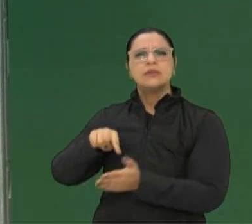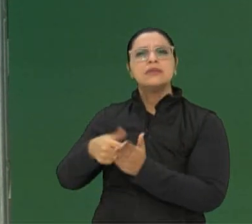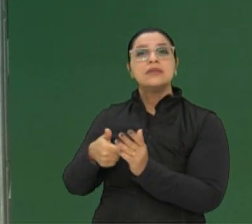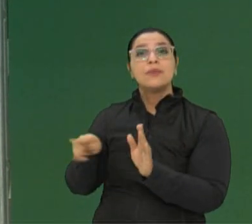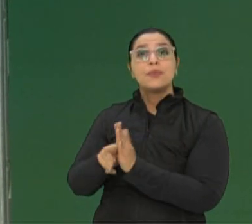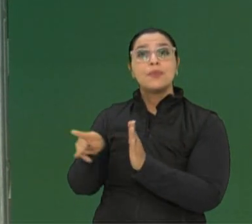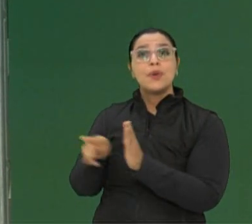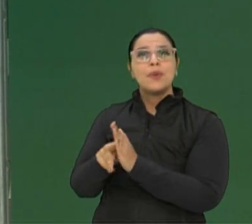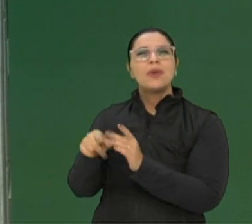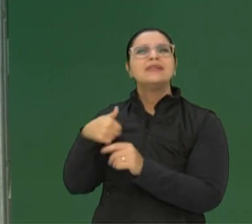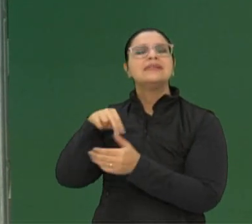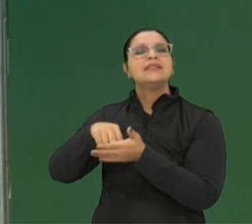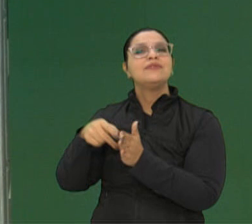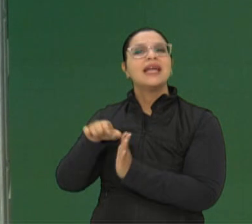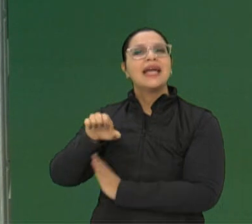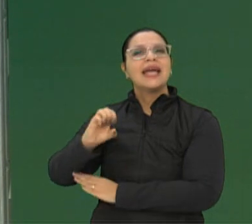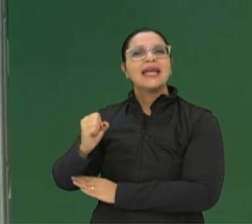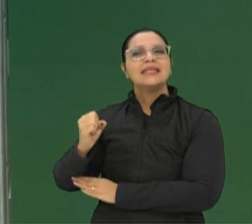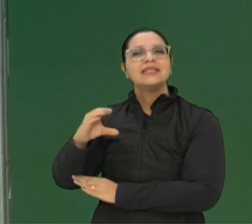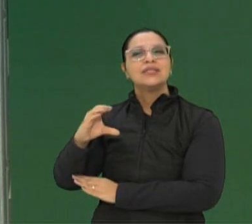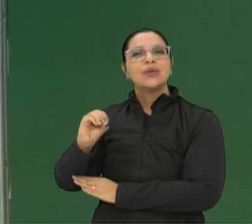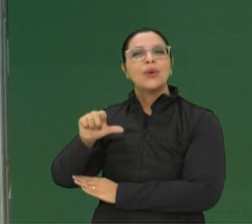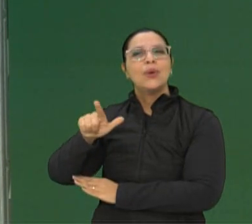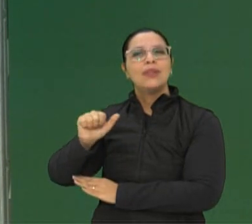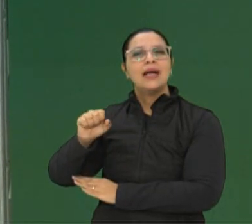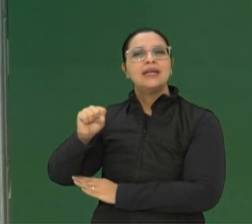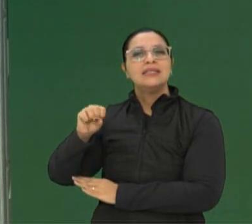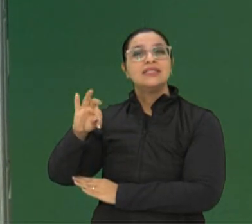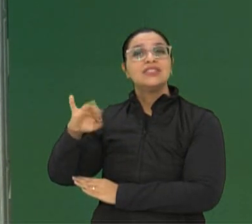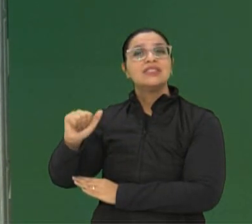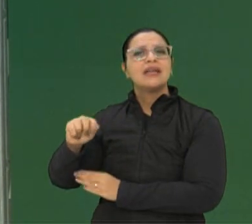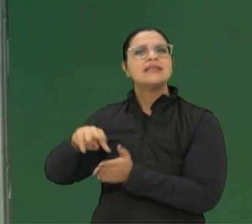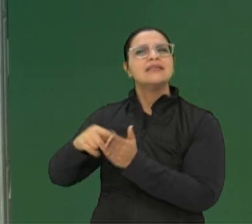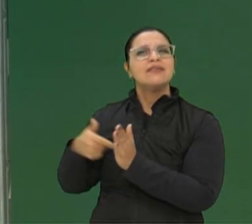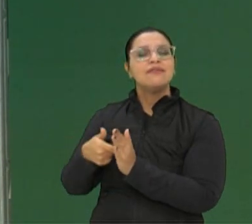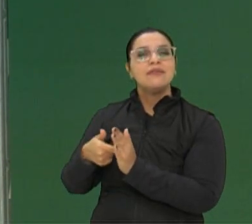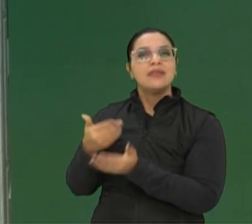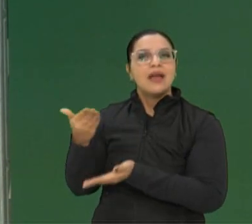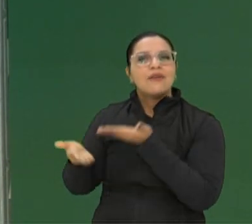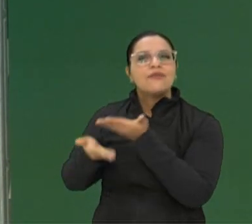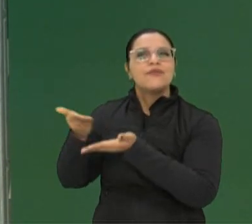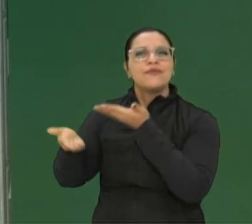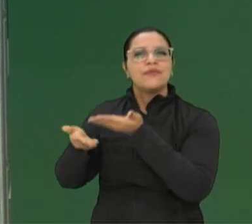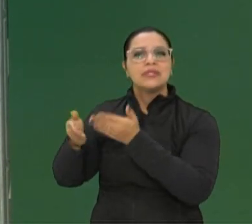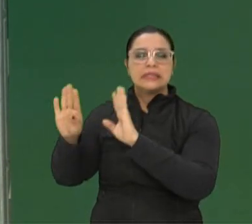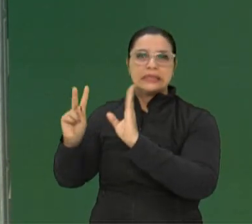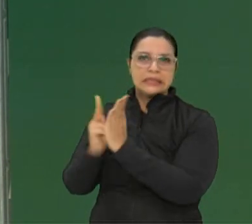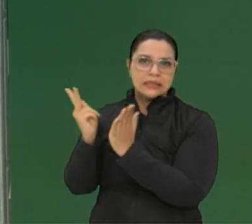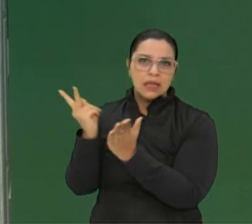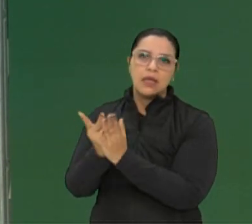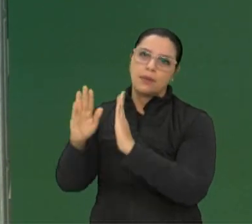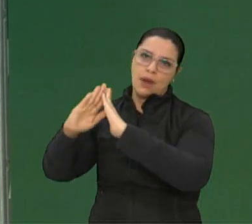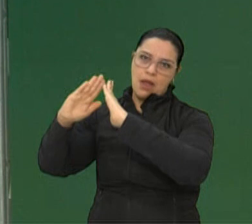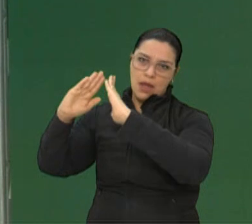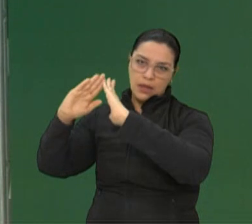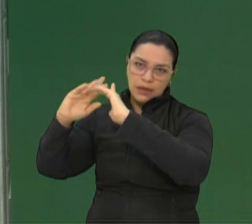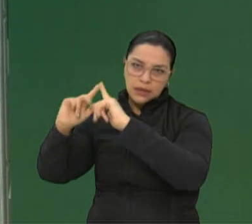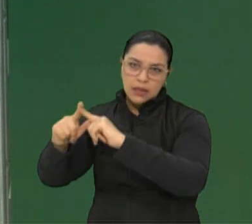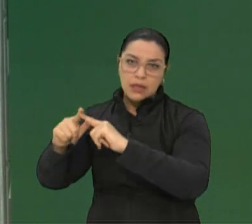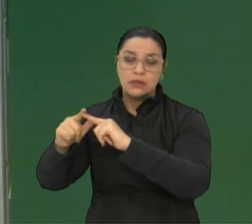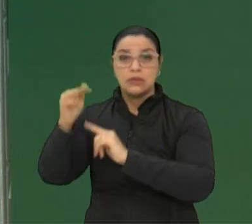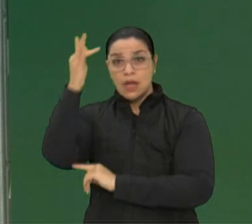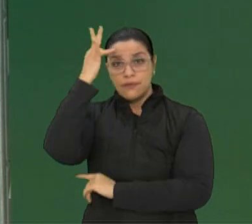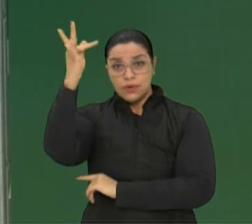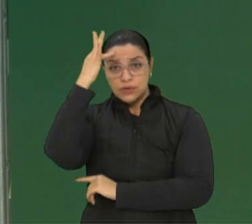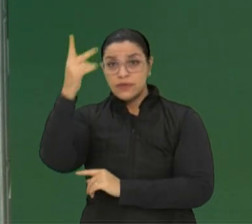A escolástica, né? E o aristotelismo escolástico, né? Na figura do Tomás de Aquino, uma filosofia que era